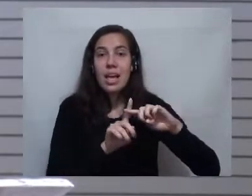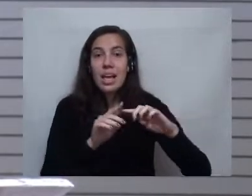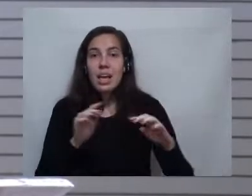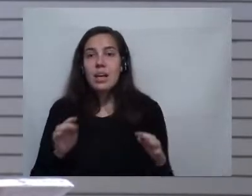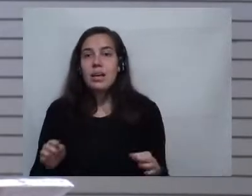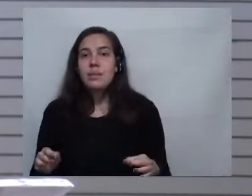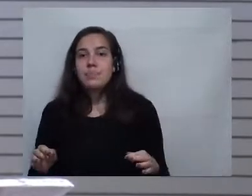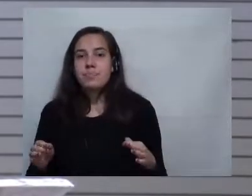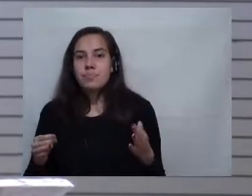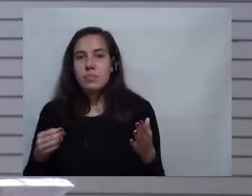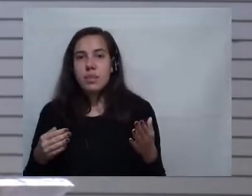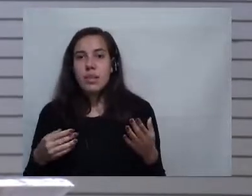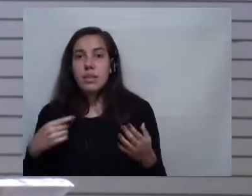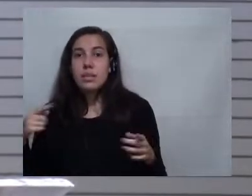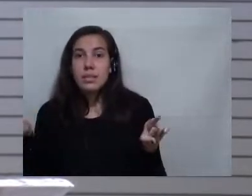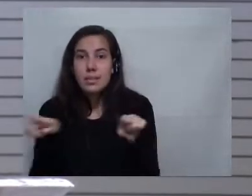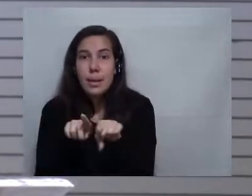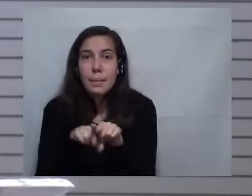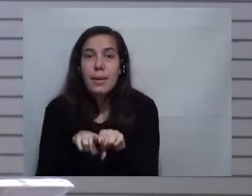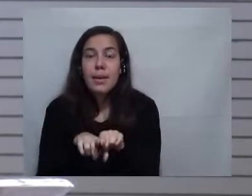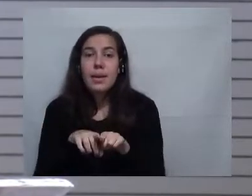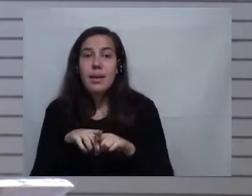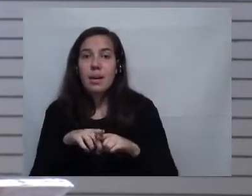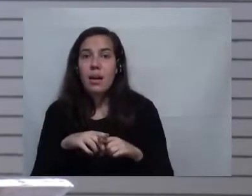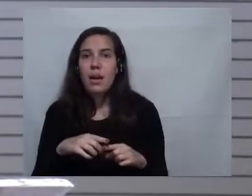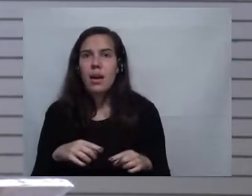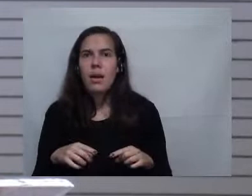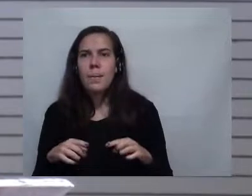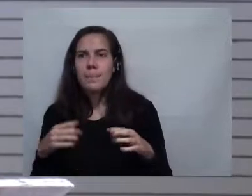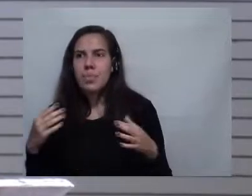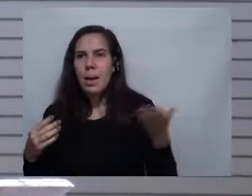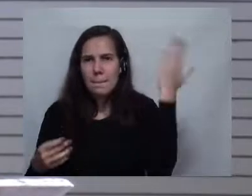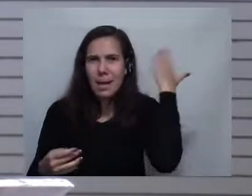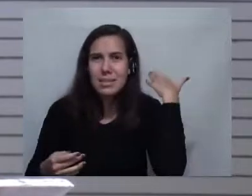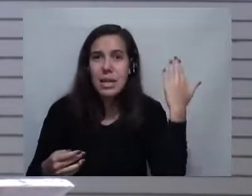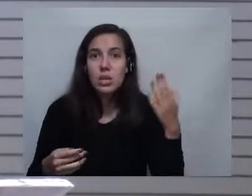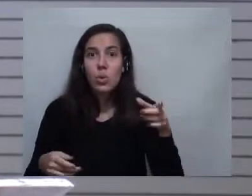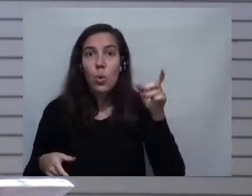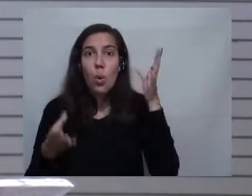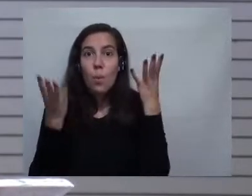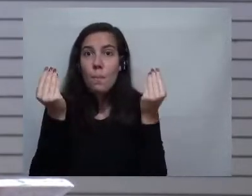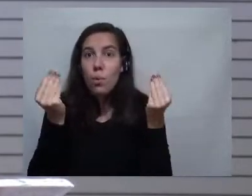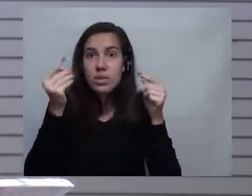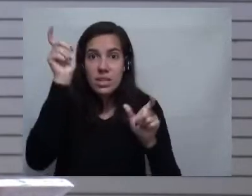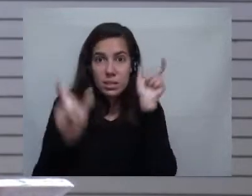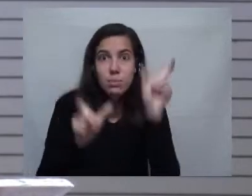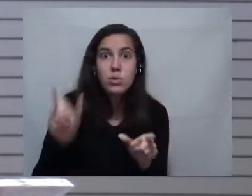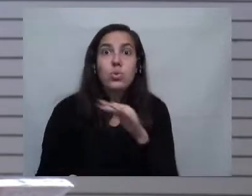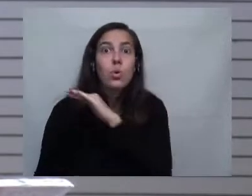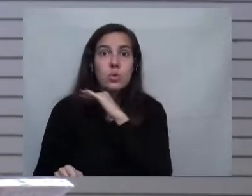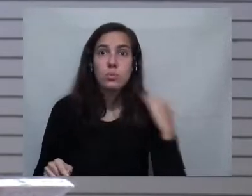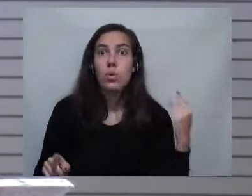por ali pois houveram vários e houveram vários